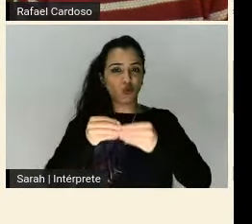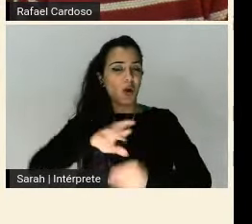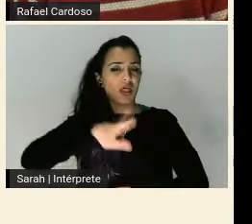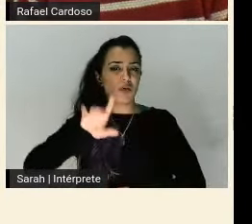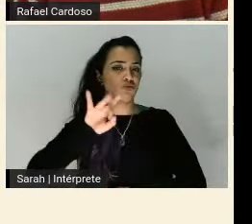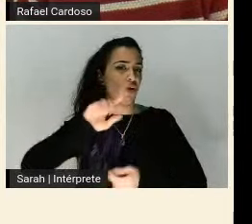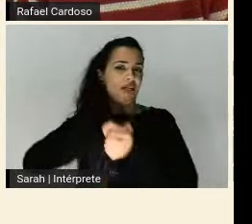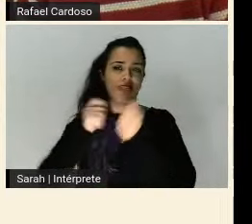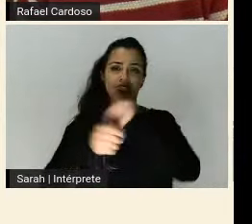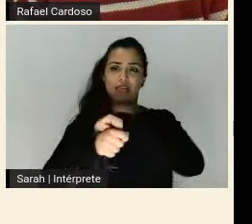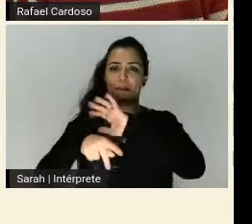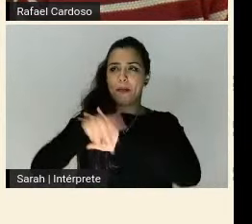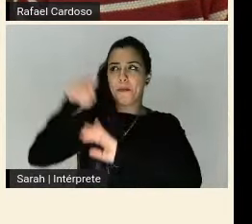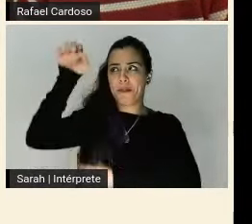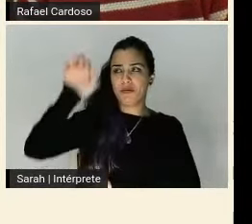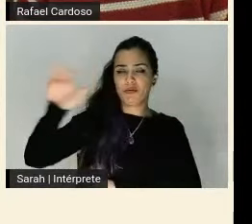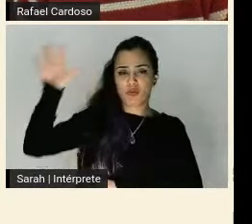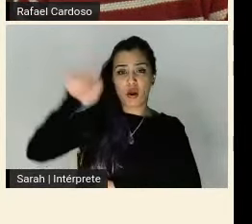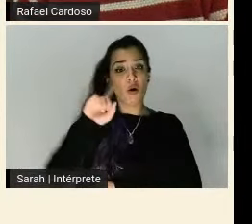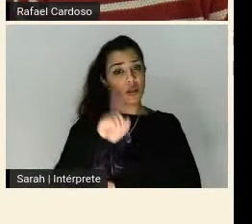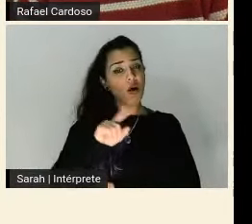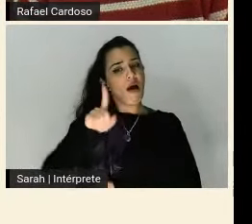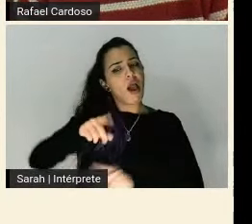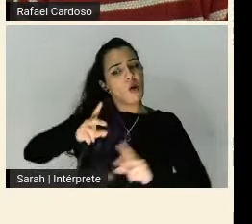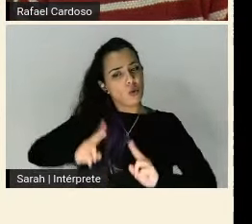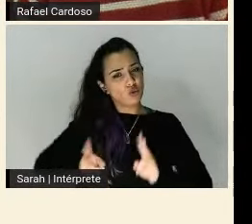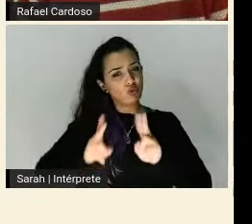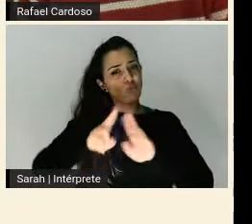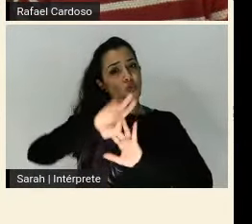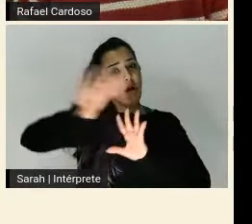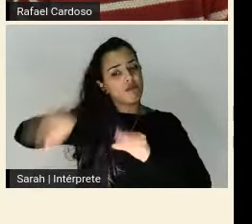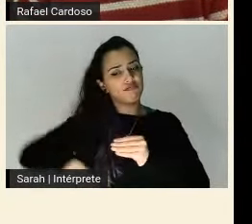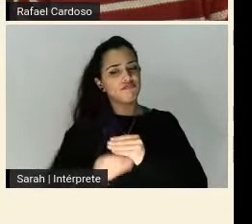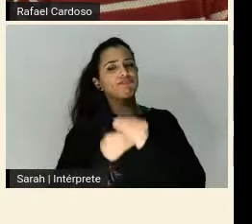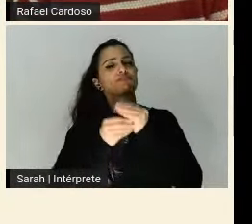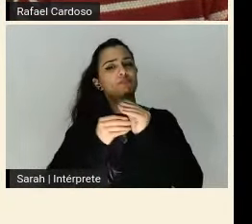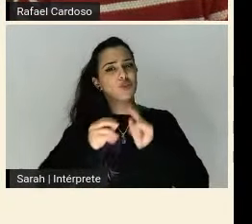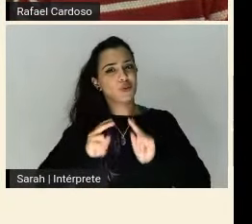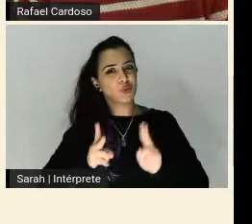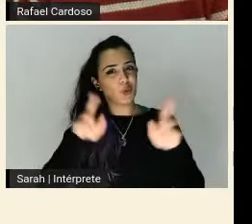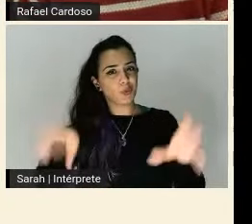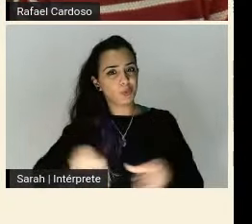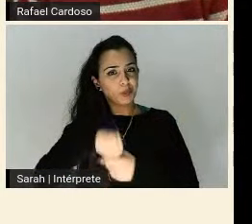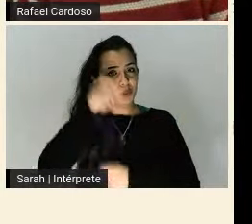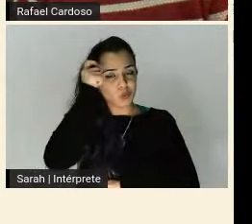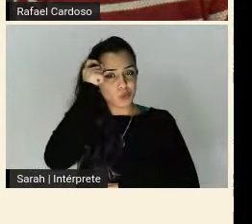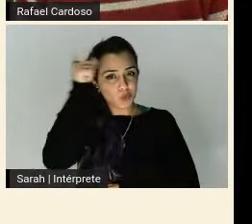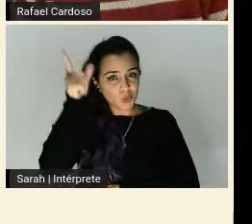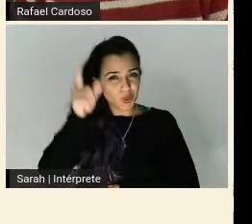Continuidade e, ao mesmo tempo, ruptura. Num paradoxo, ainda hoje, pouco questionado.